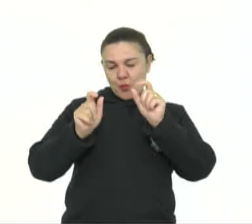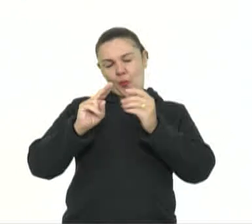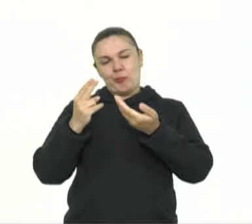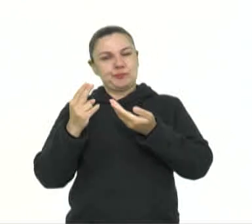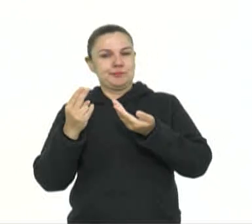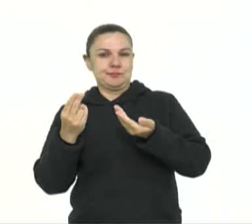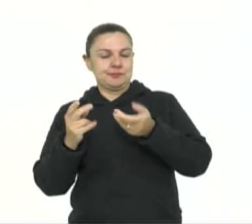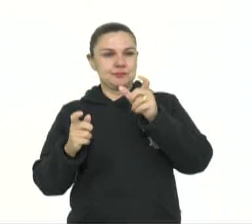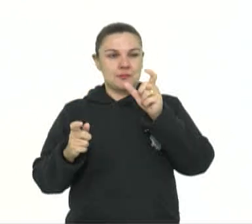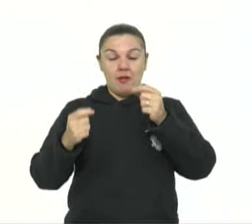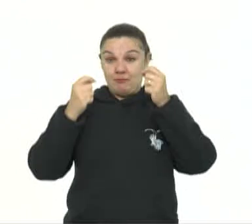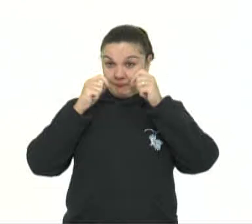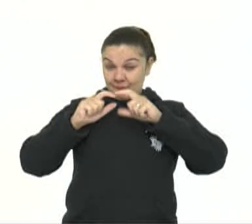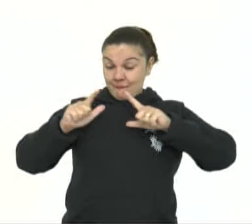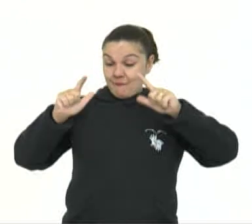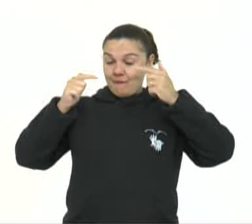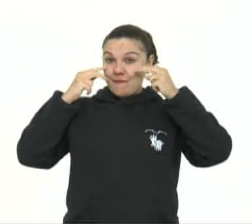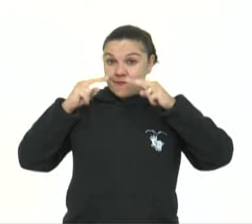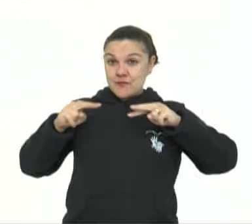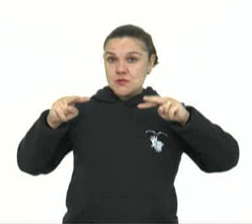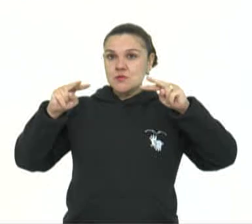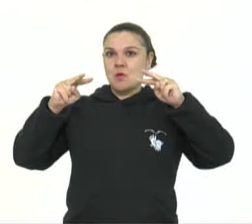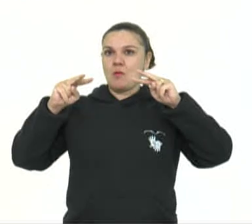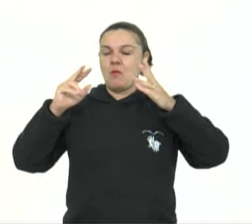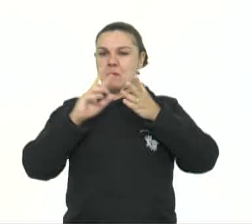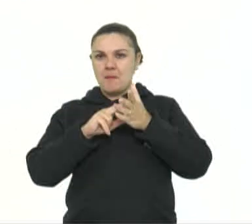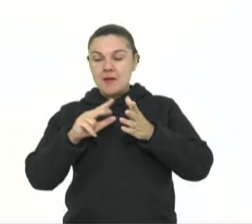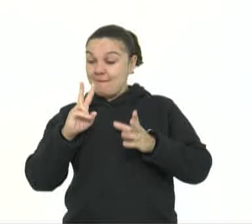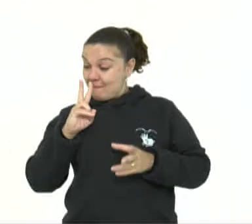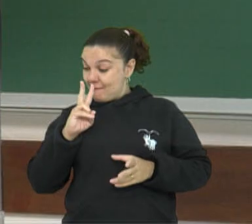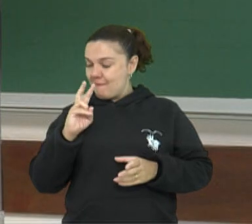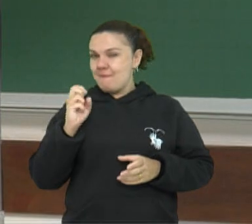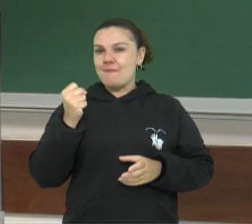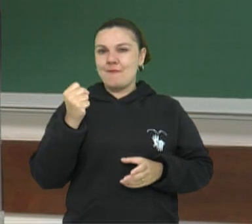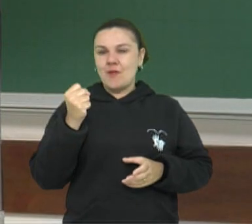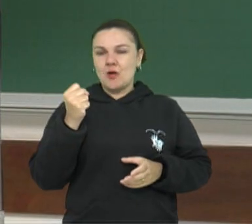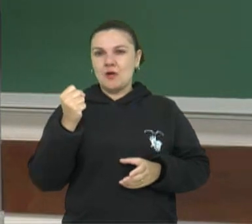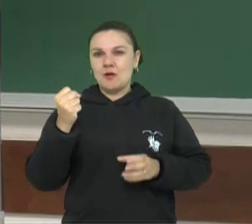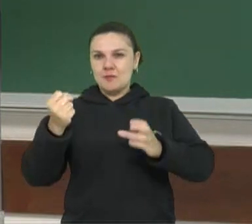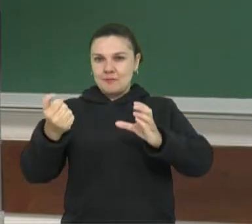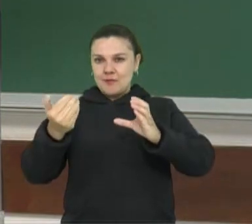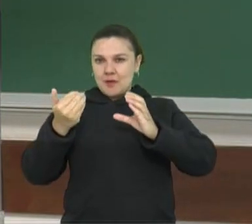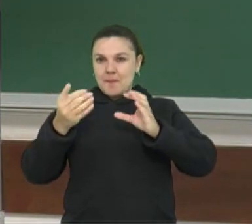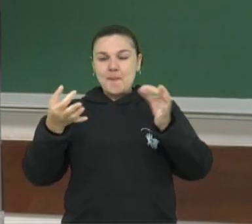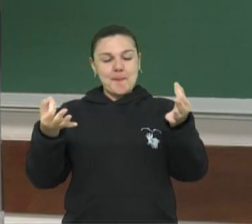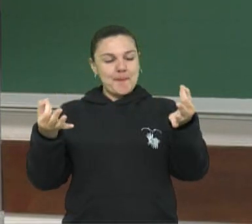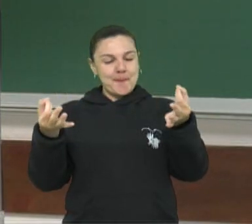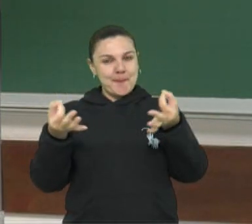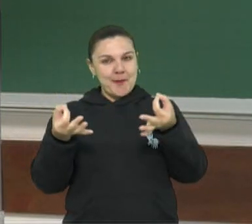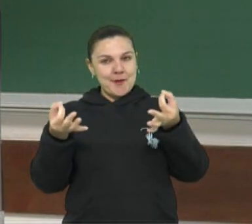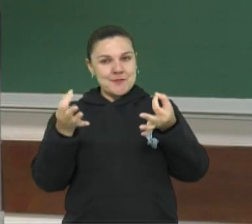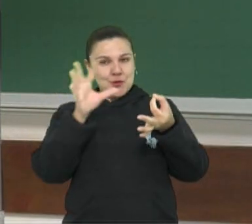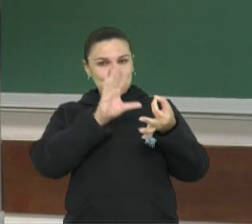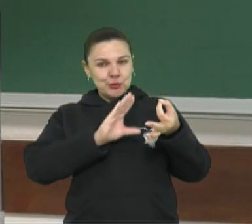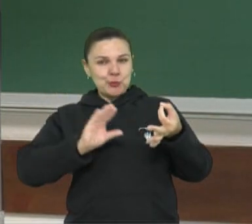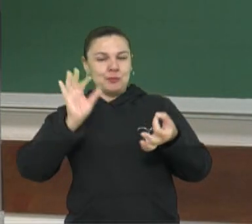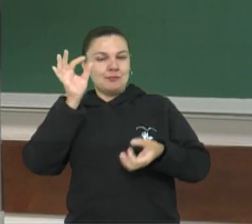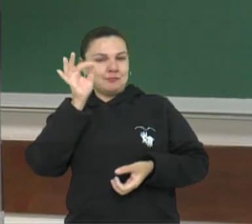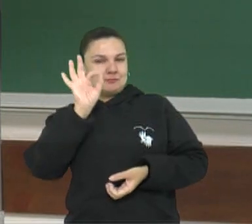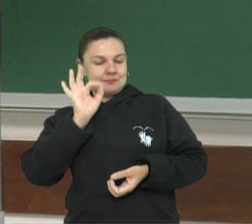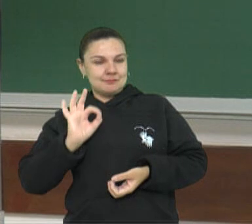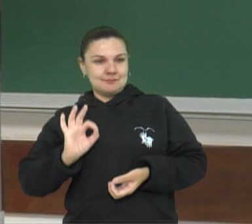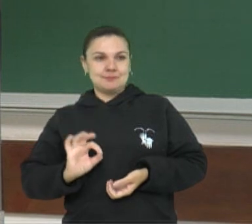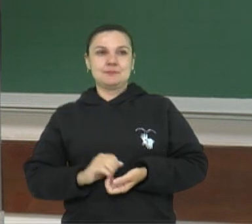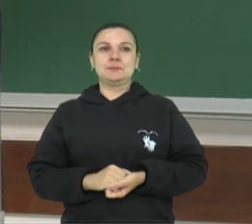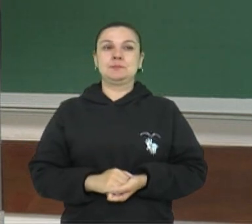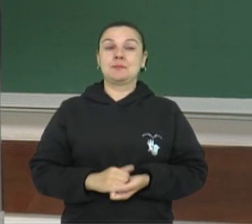né? São bem nítidos, imagens firmes, ou seja, procurando ressoar perfeição em todos os detalhes.